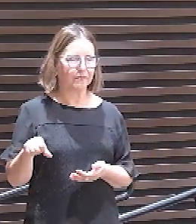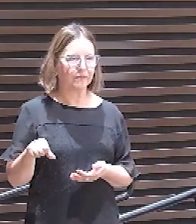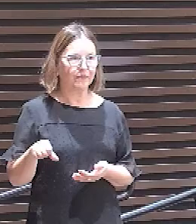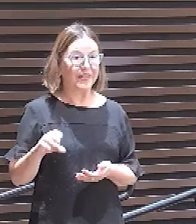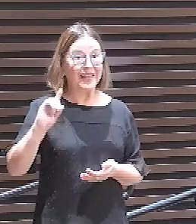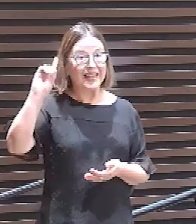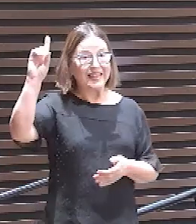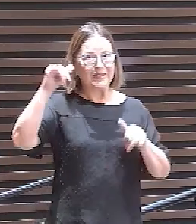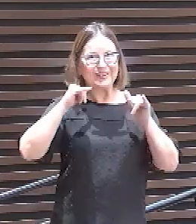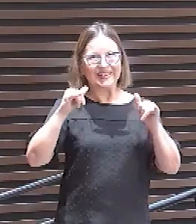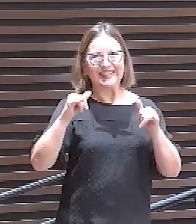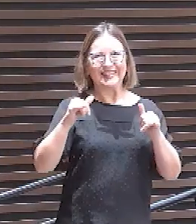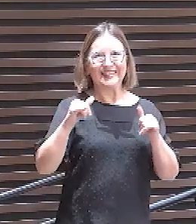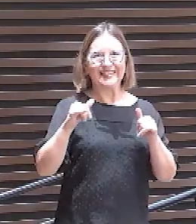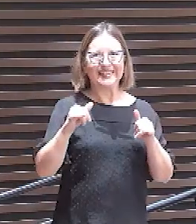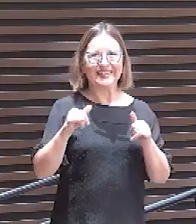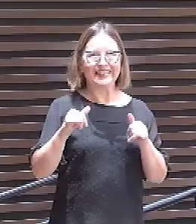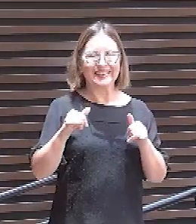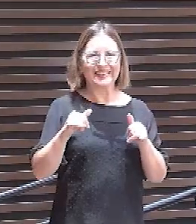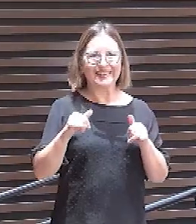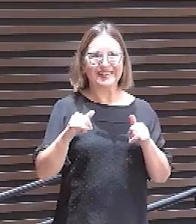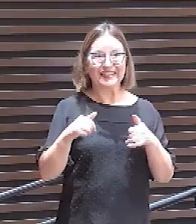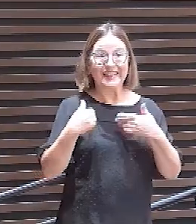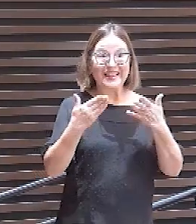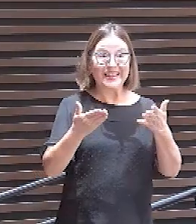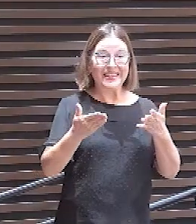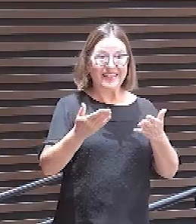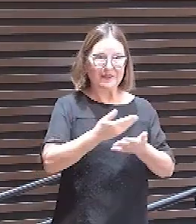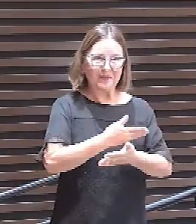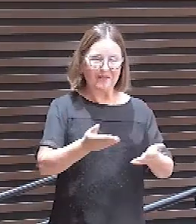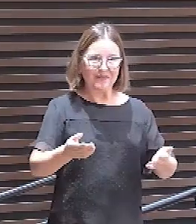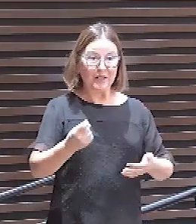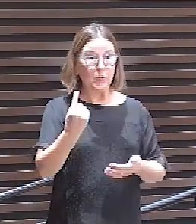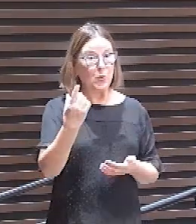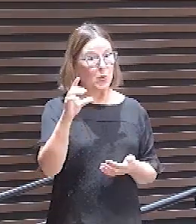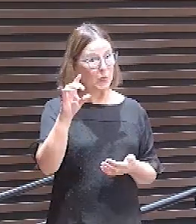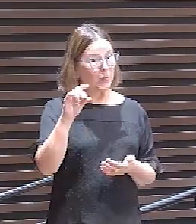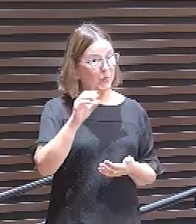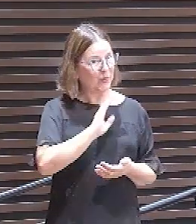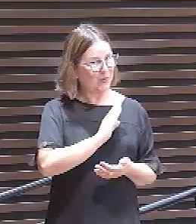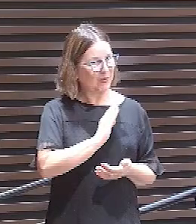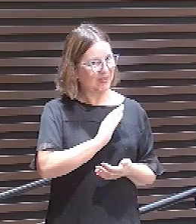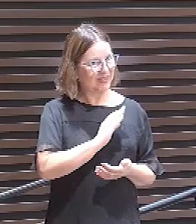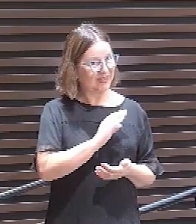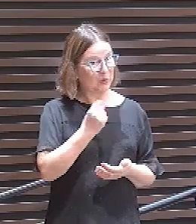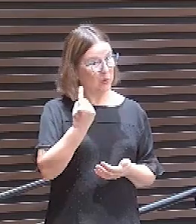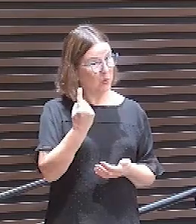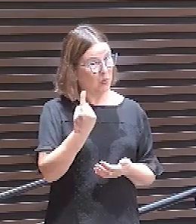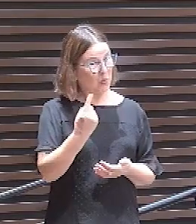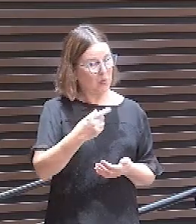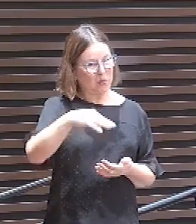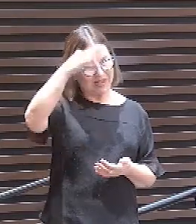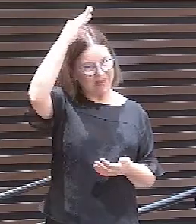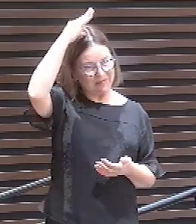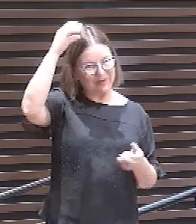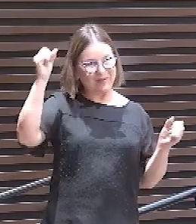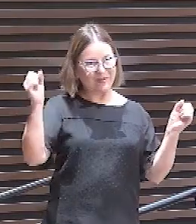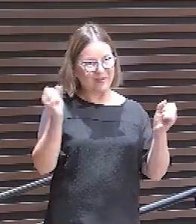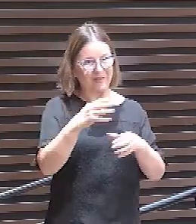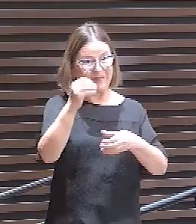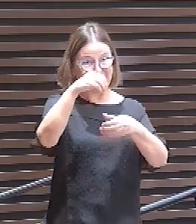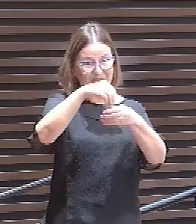Deus dizendo: dar-lhes-ei um só coração, um espírito novo porei